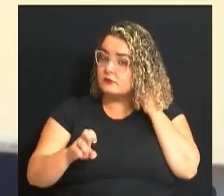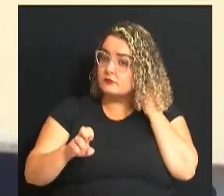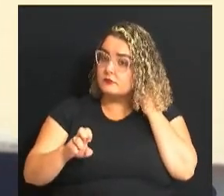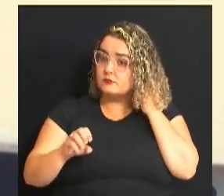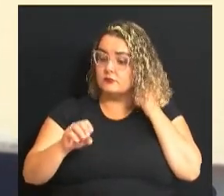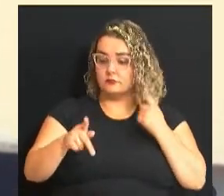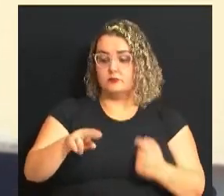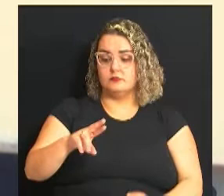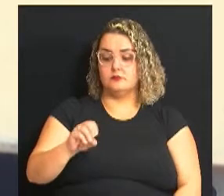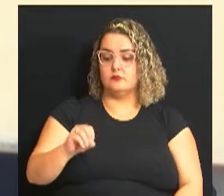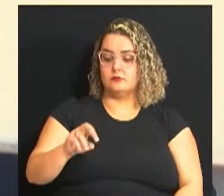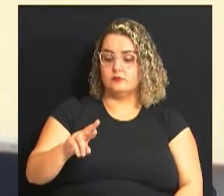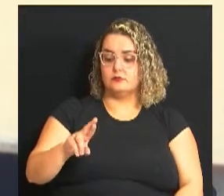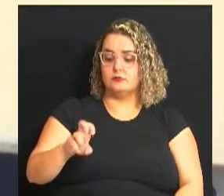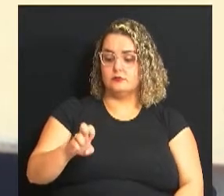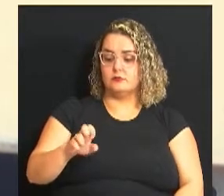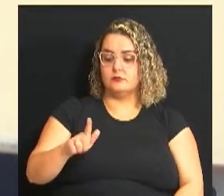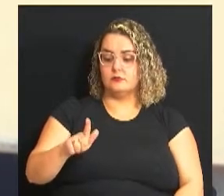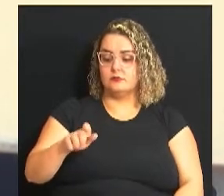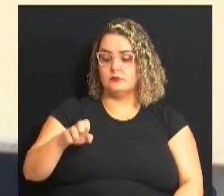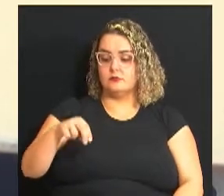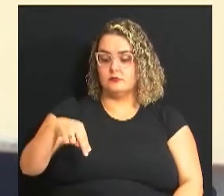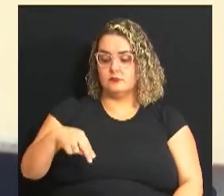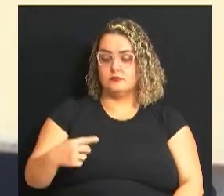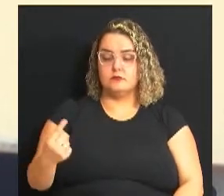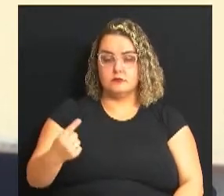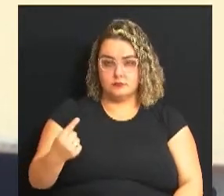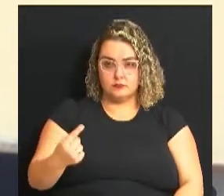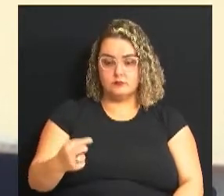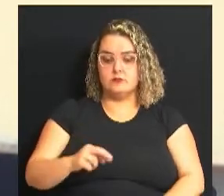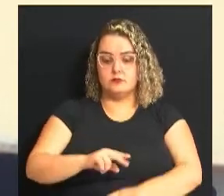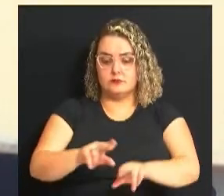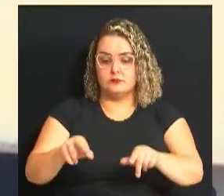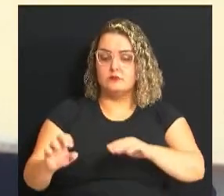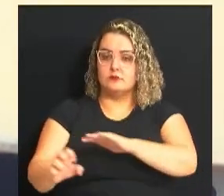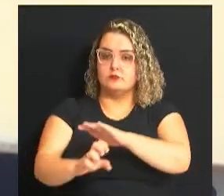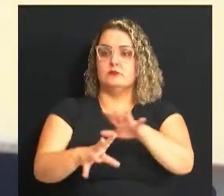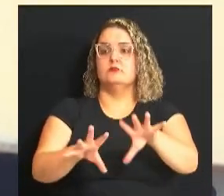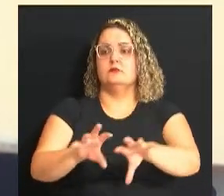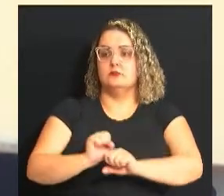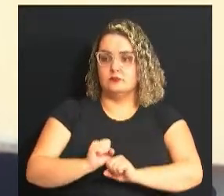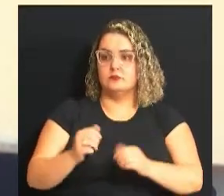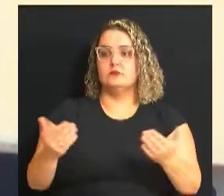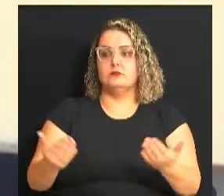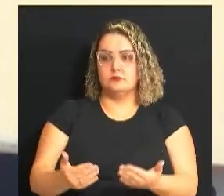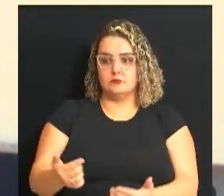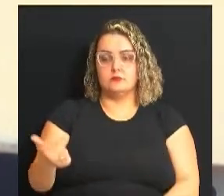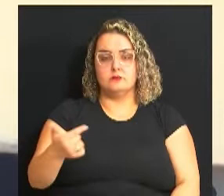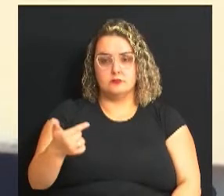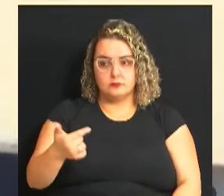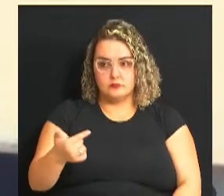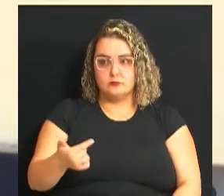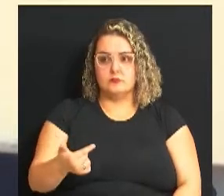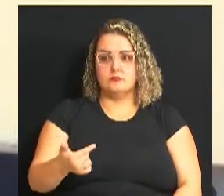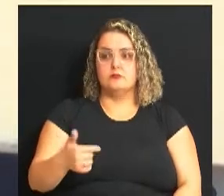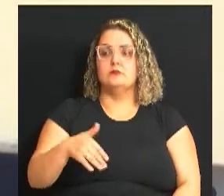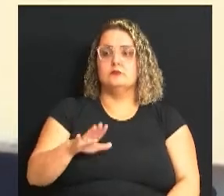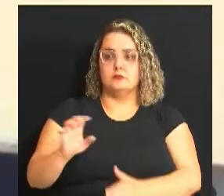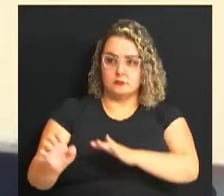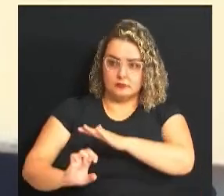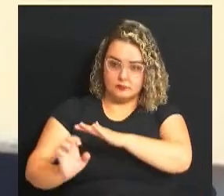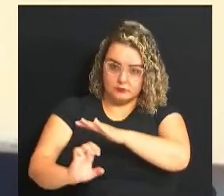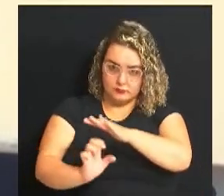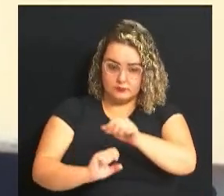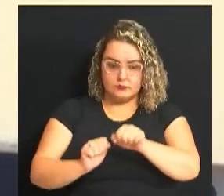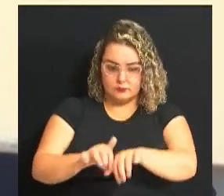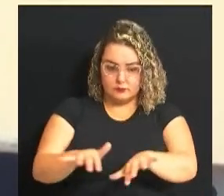bom, muitas empresas aderiram, e agora a gente decidiu partir para o 2, para pegar mais empresas ainda.